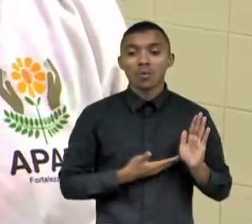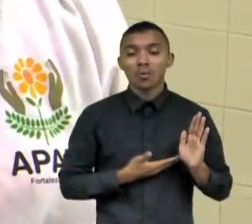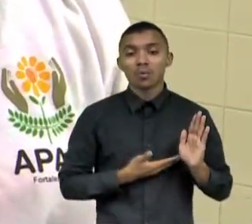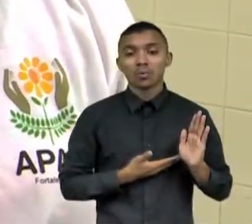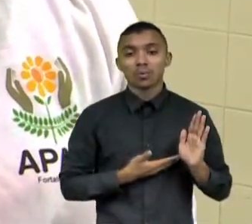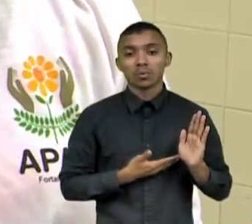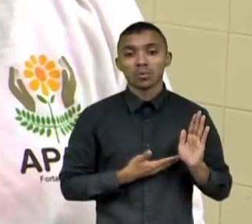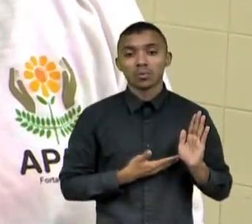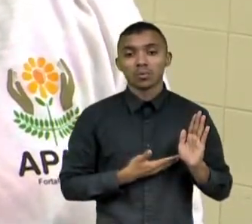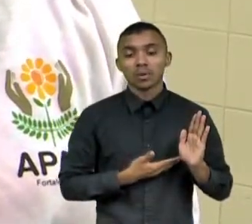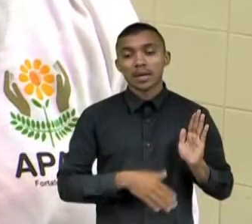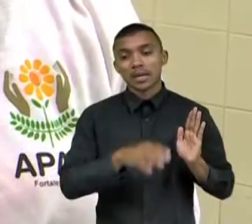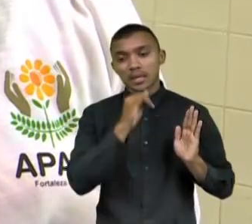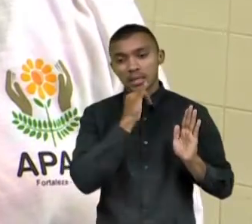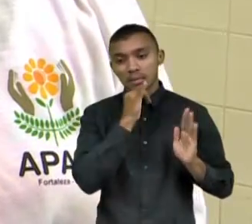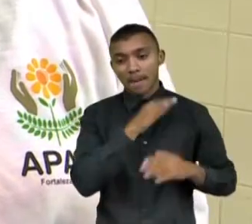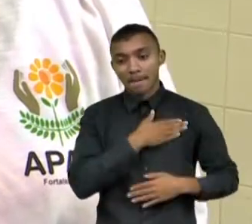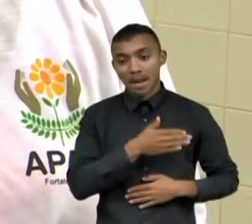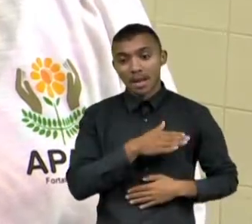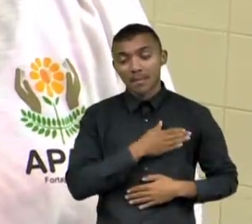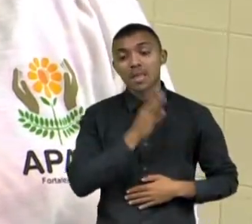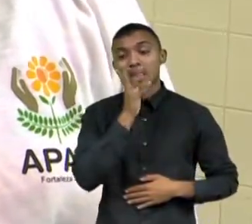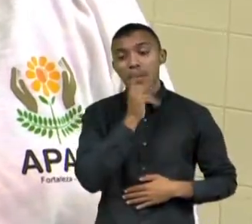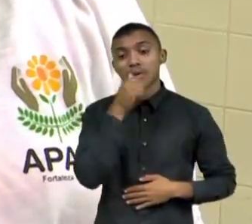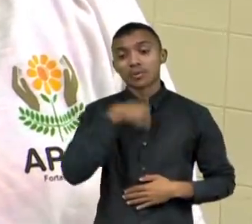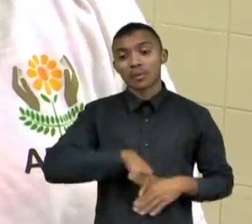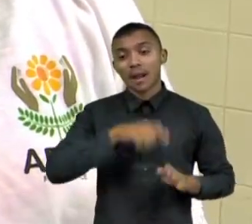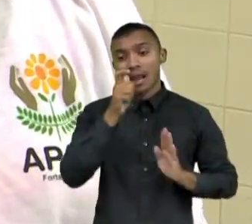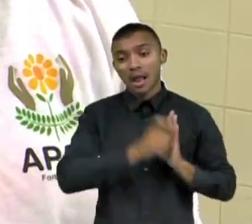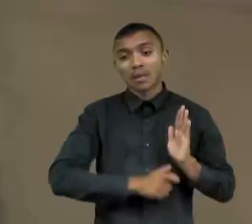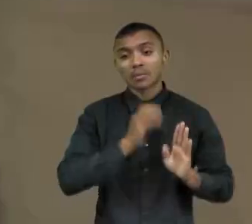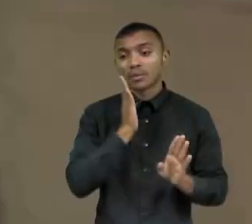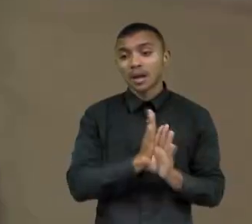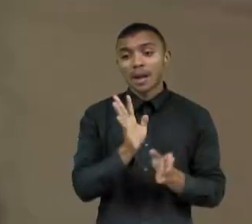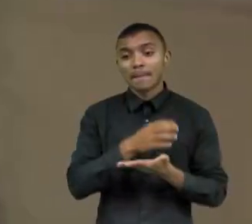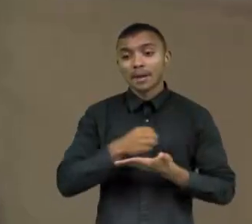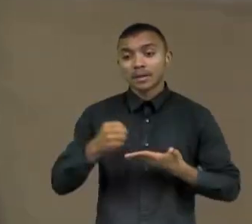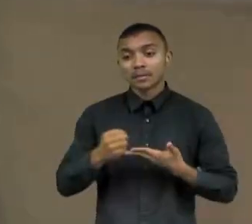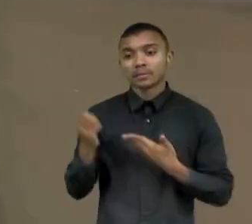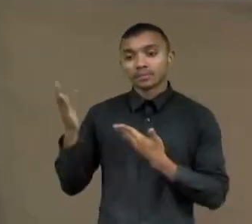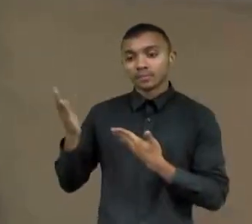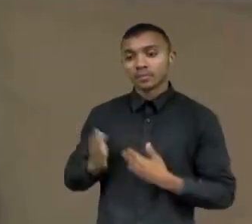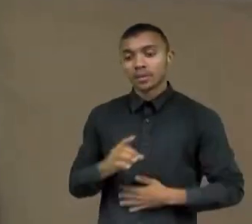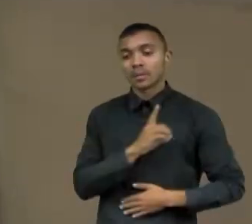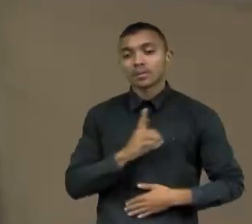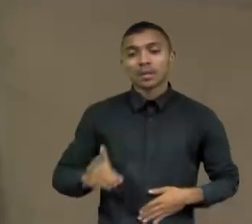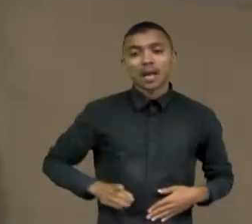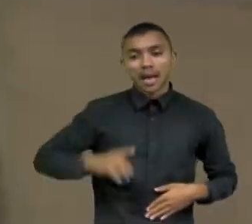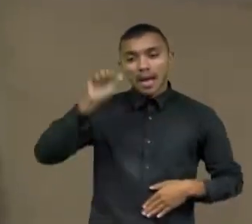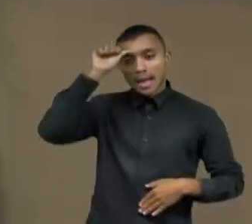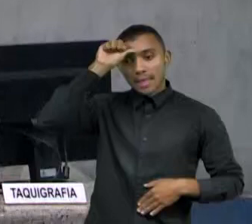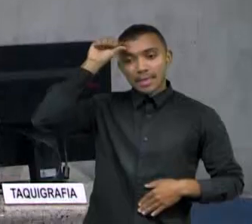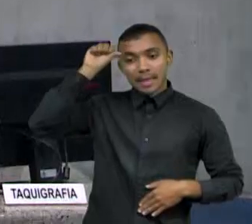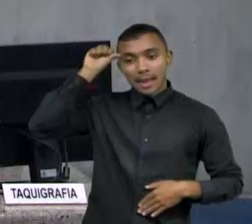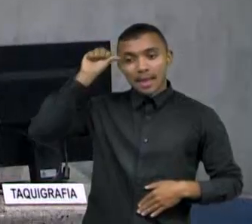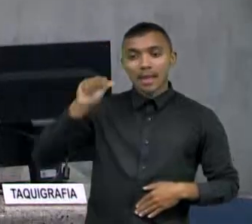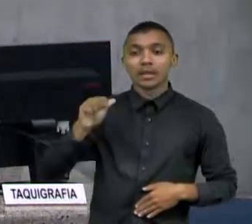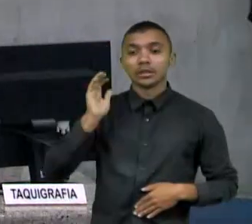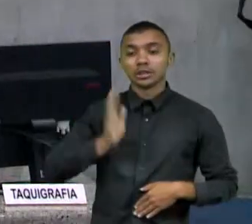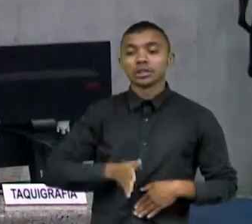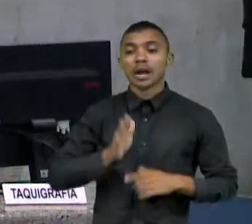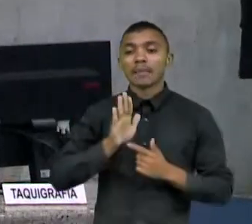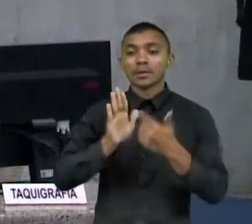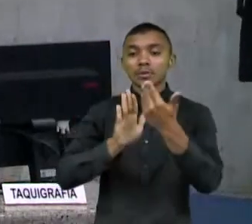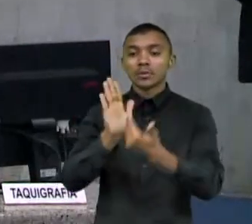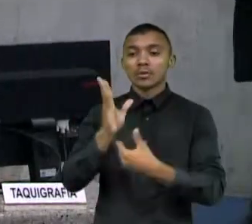o passe livre da Rebeca, já é outro laudo porque já venceu a data. O deputado André Fernandes, do Republicanos, apresentou